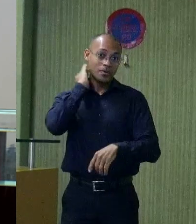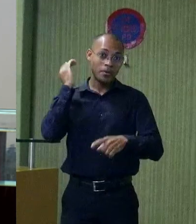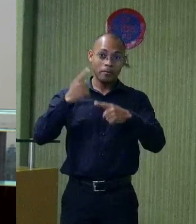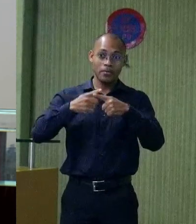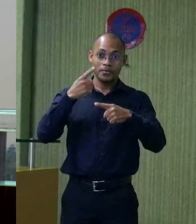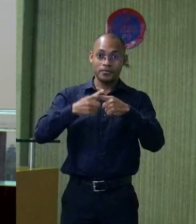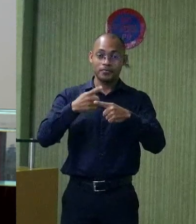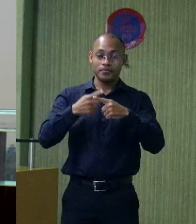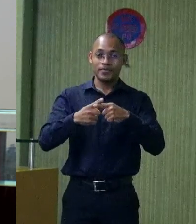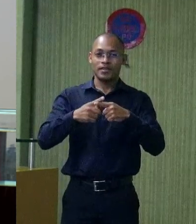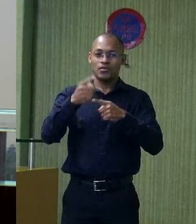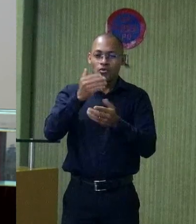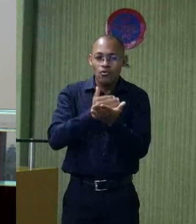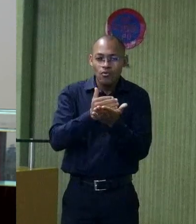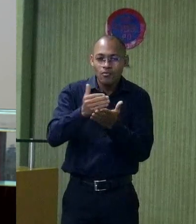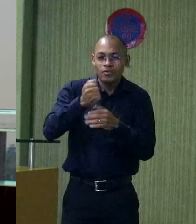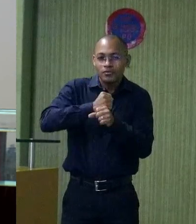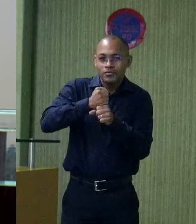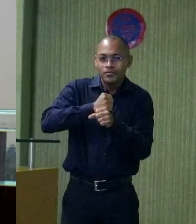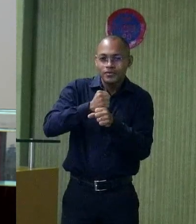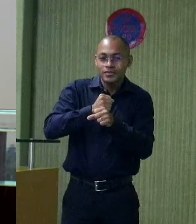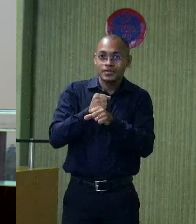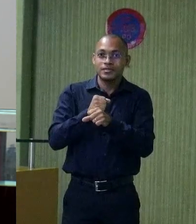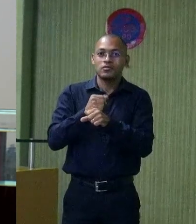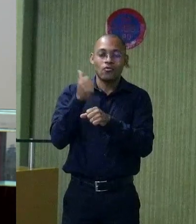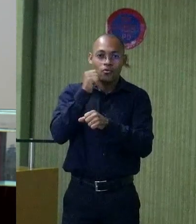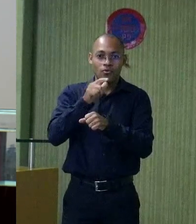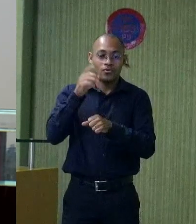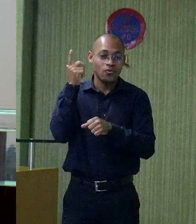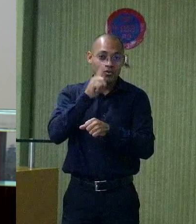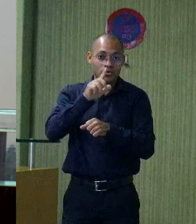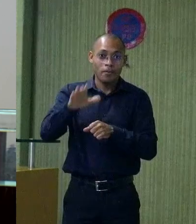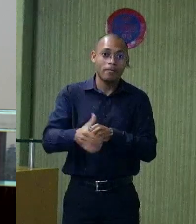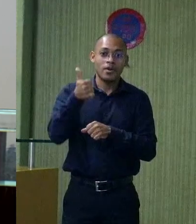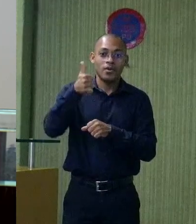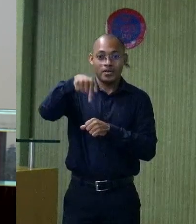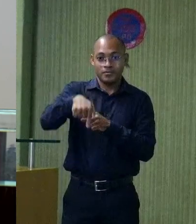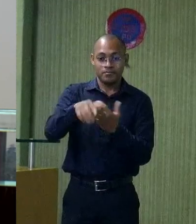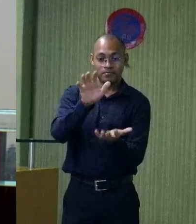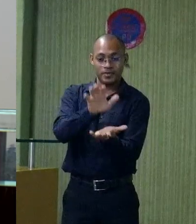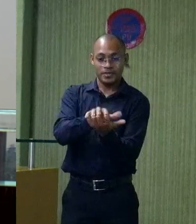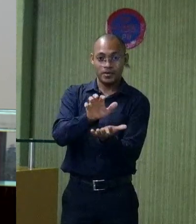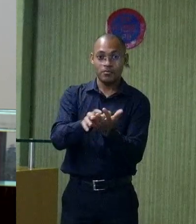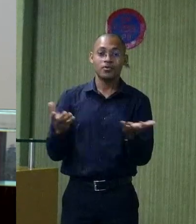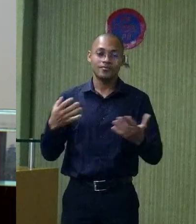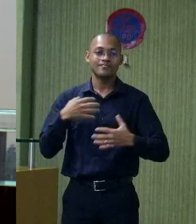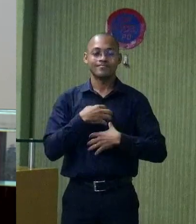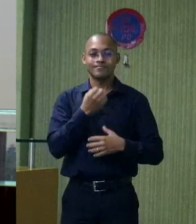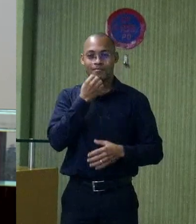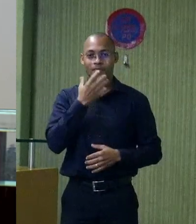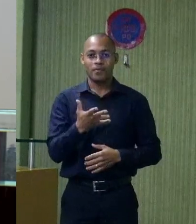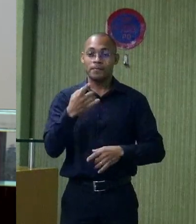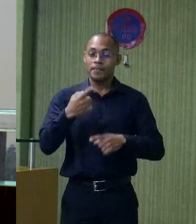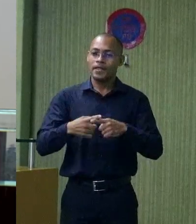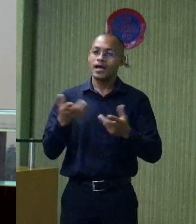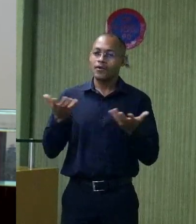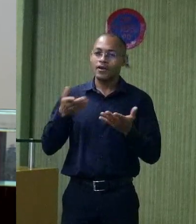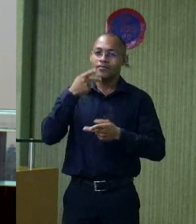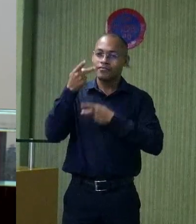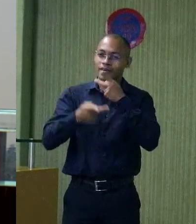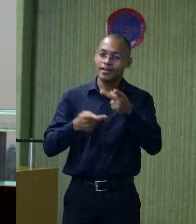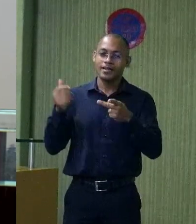eh ter o melhor do de Pernambuco e isso foi muito bom né Queria falar agora um pouquinho das